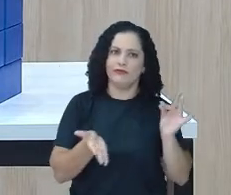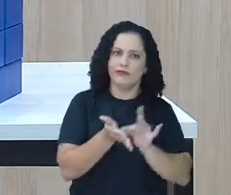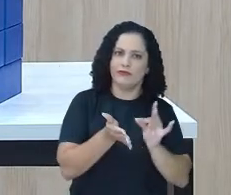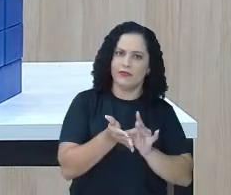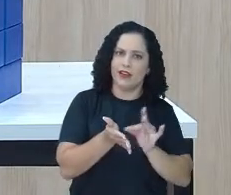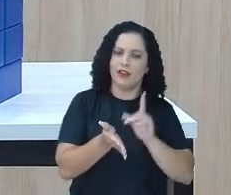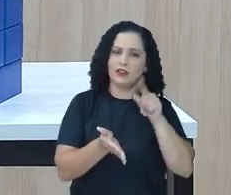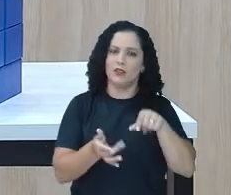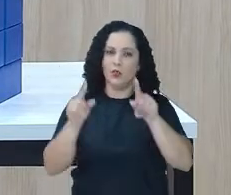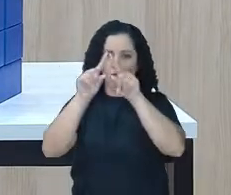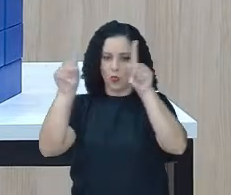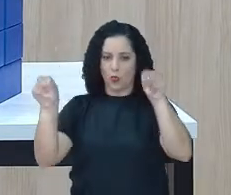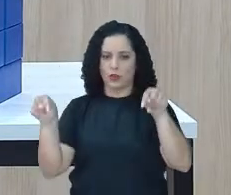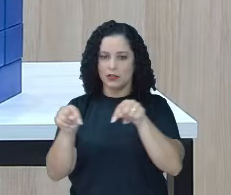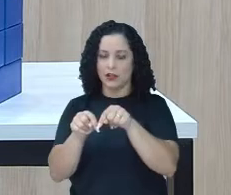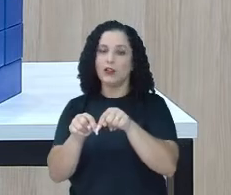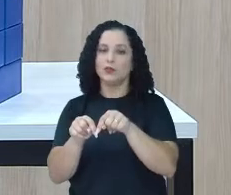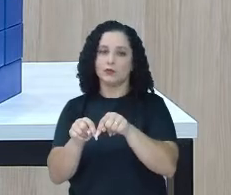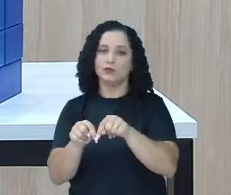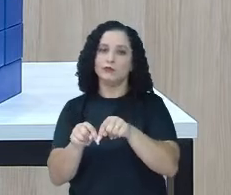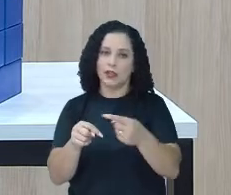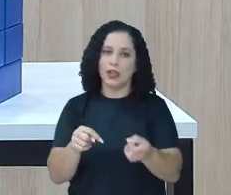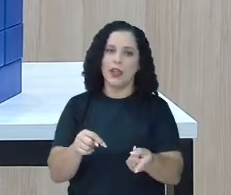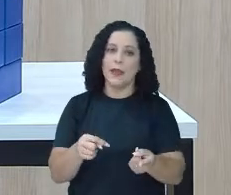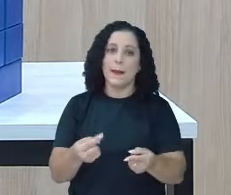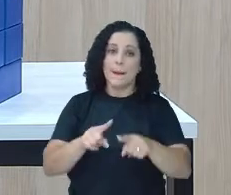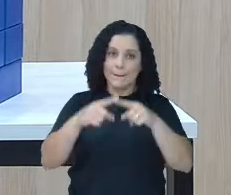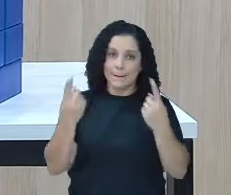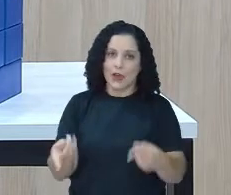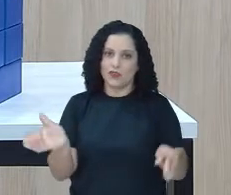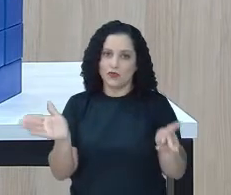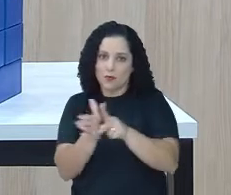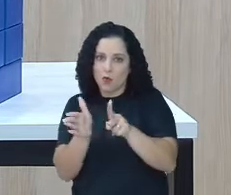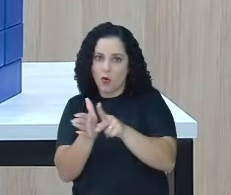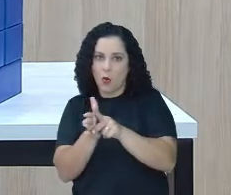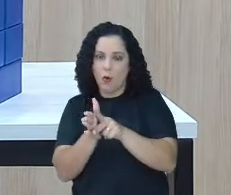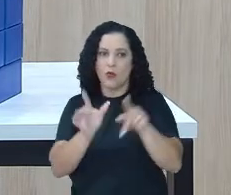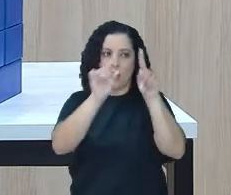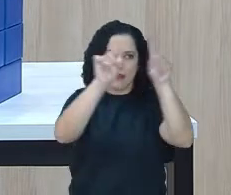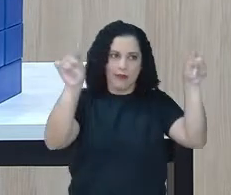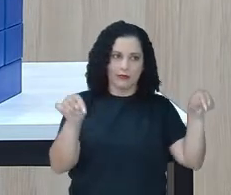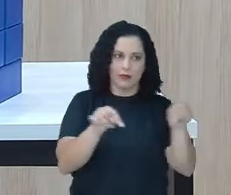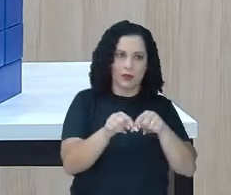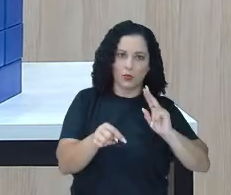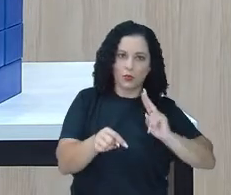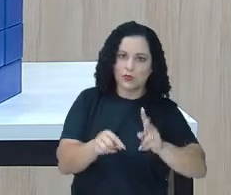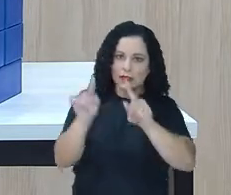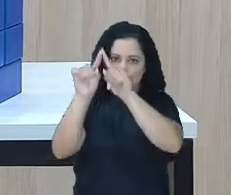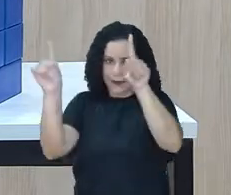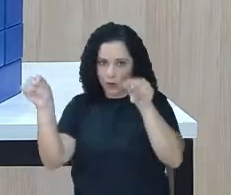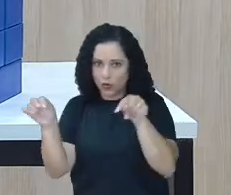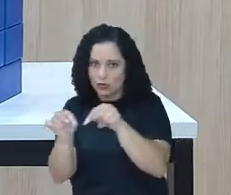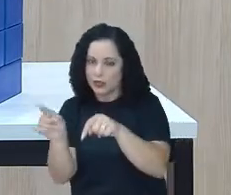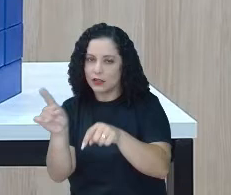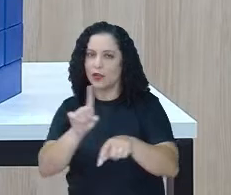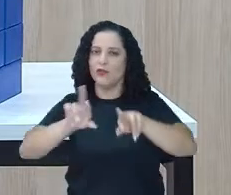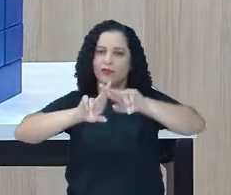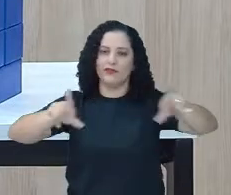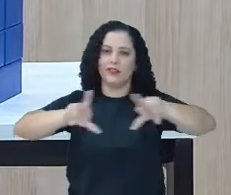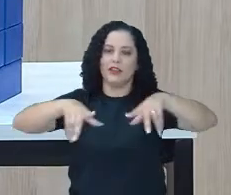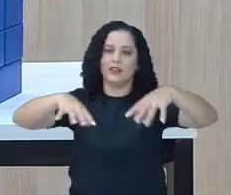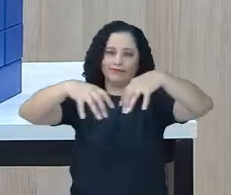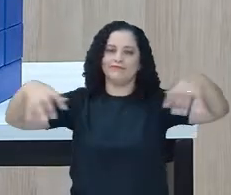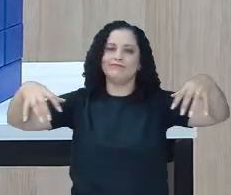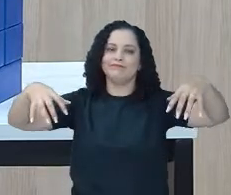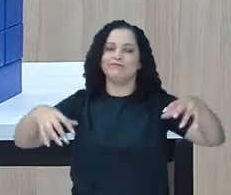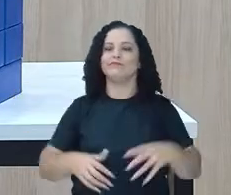né? É um retângulo, mas nem todo retângulo vai ser chamado de quadrado, tá certo? E por isso, a gente vai ter que um